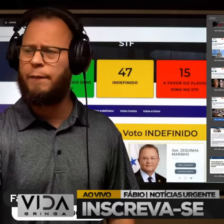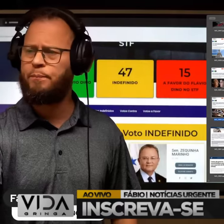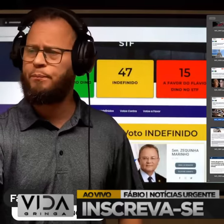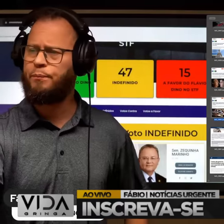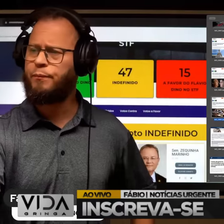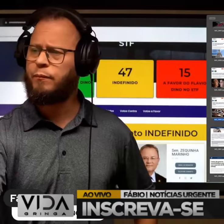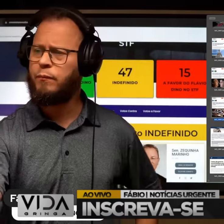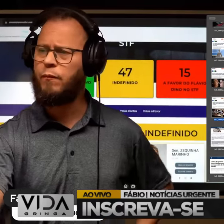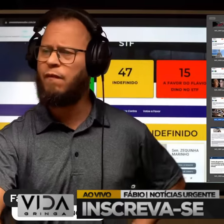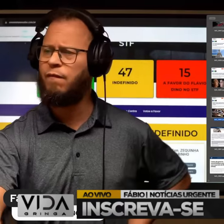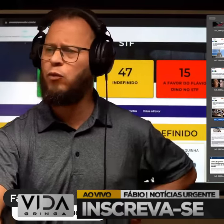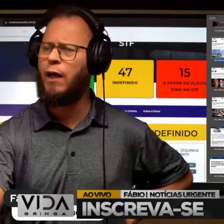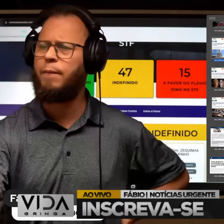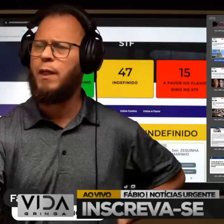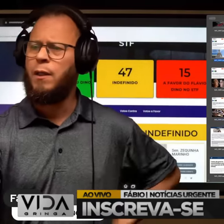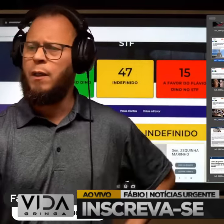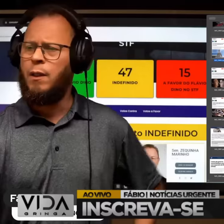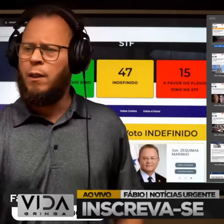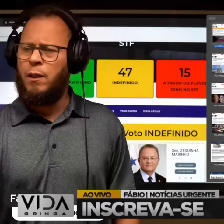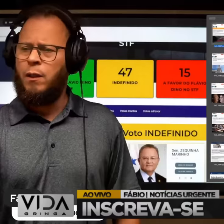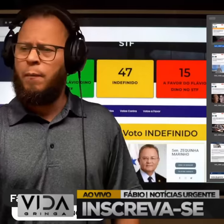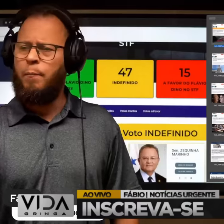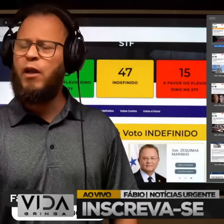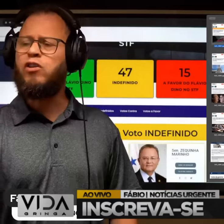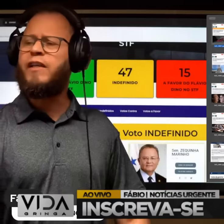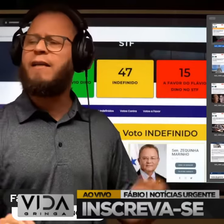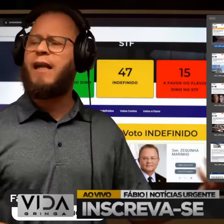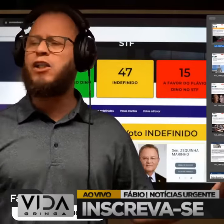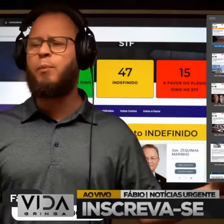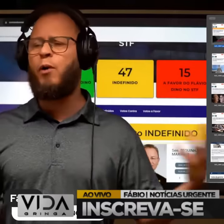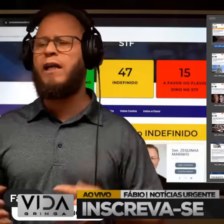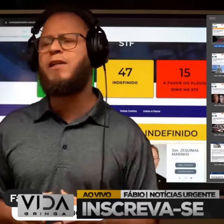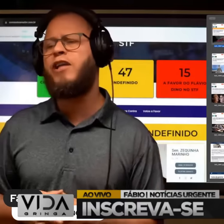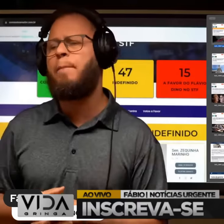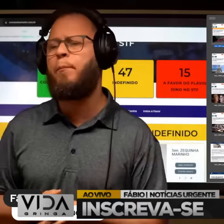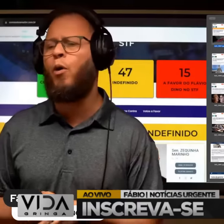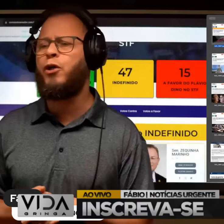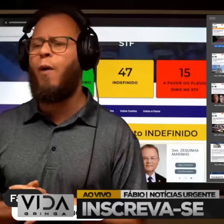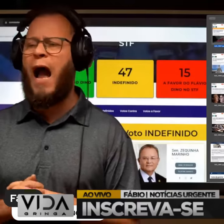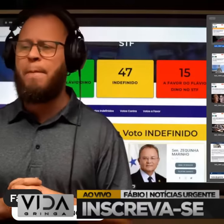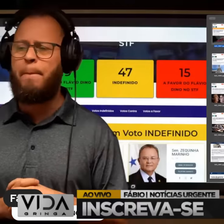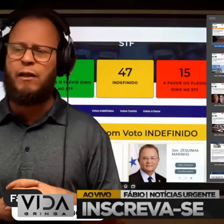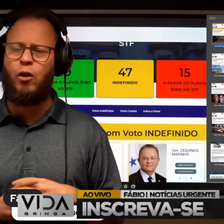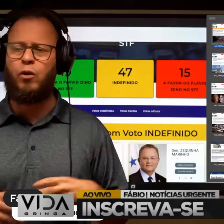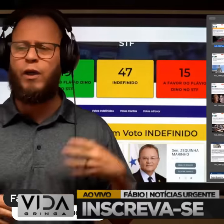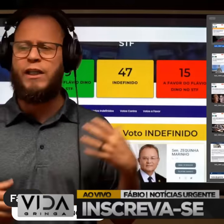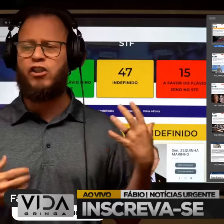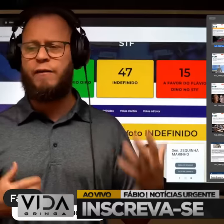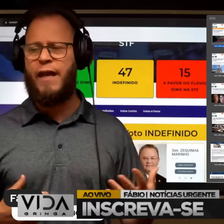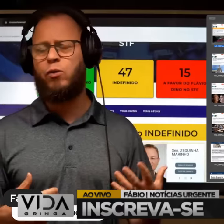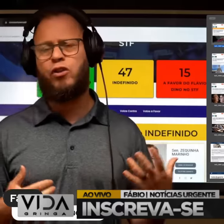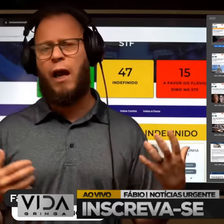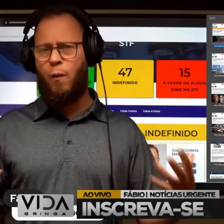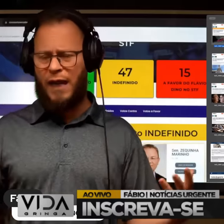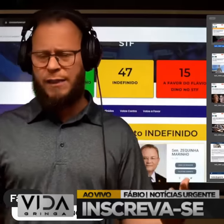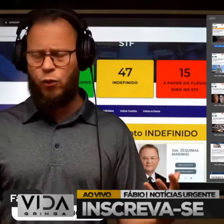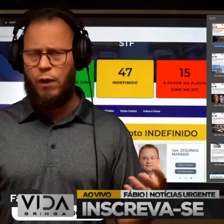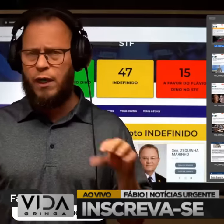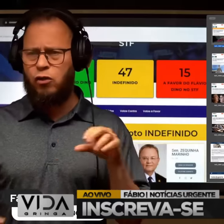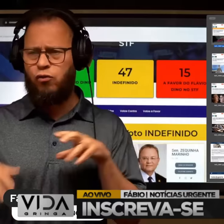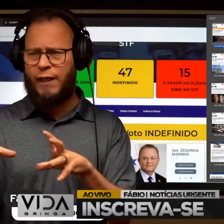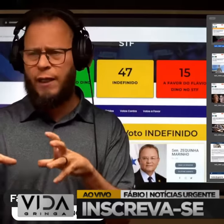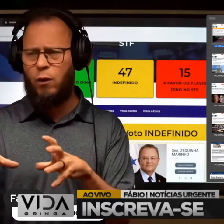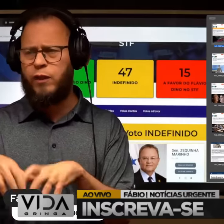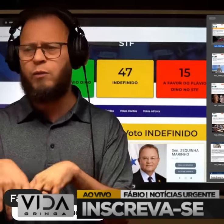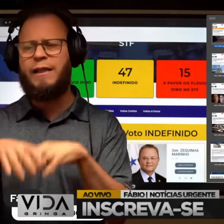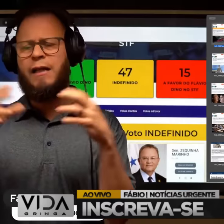aceitar. Vamos lá. Beyoncé traz programas de apoio a empreendedores negros ao Brasil.